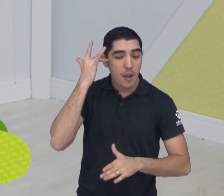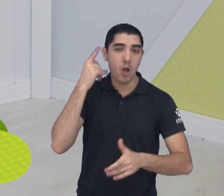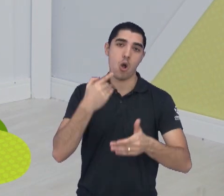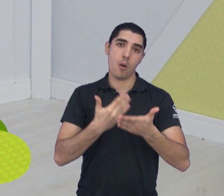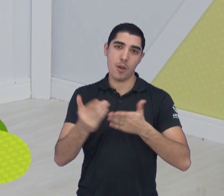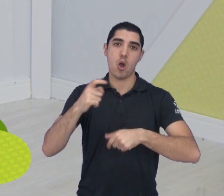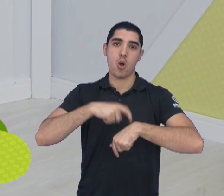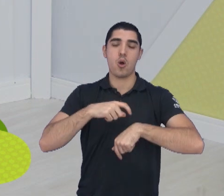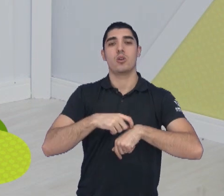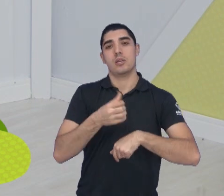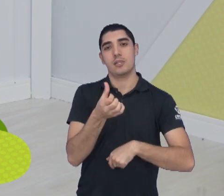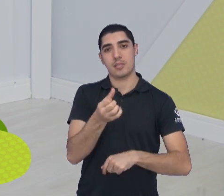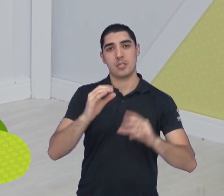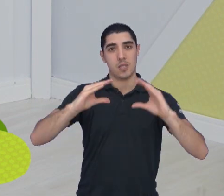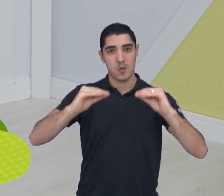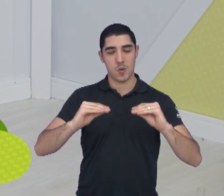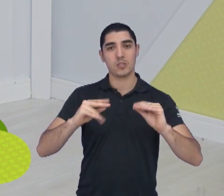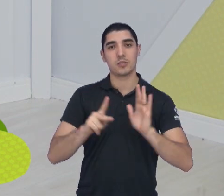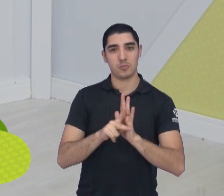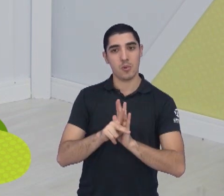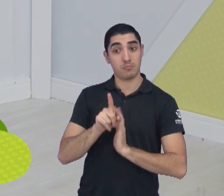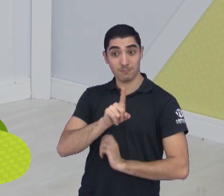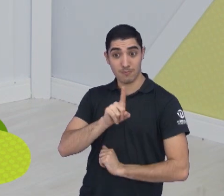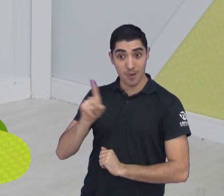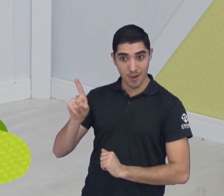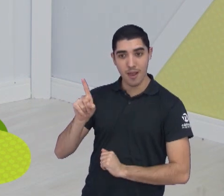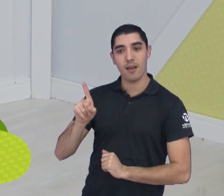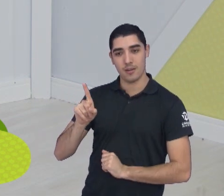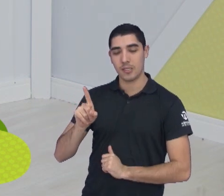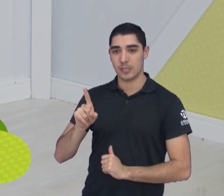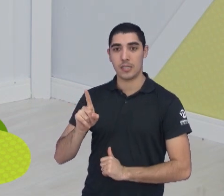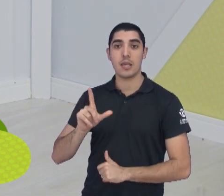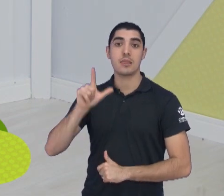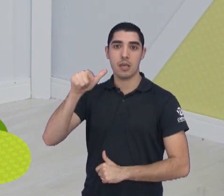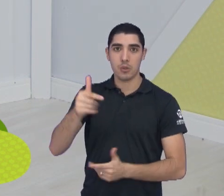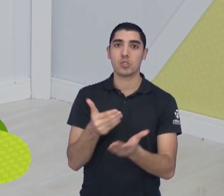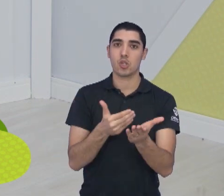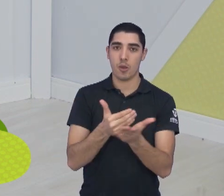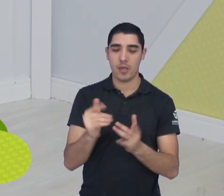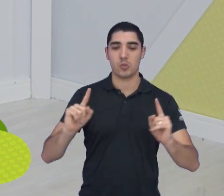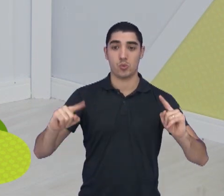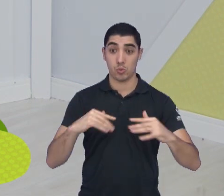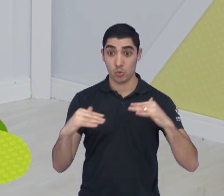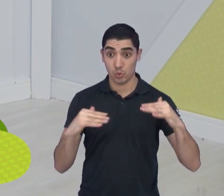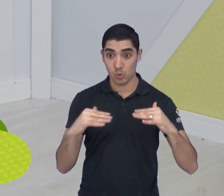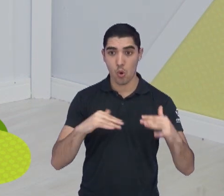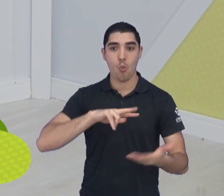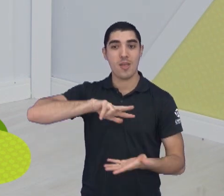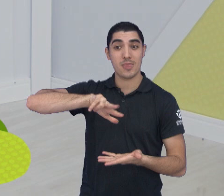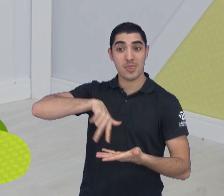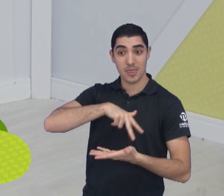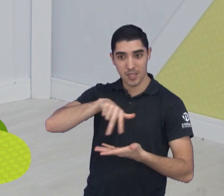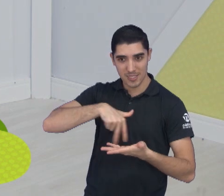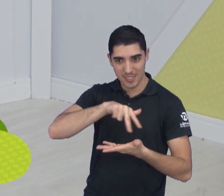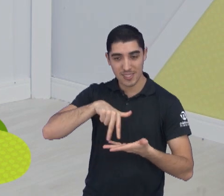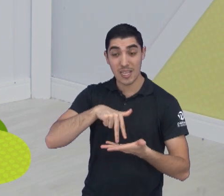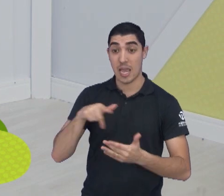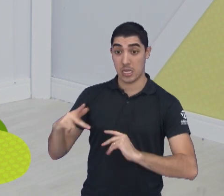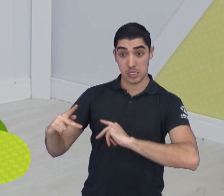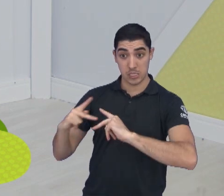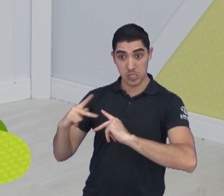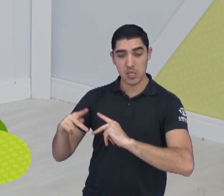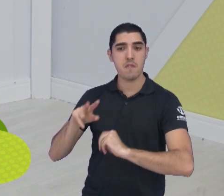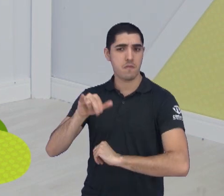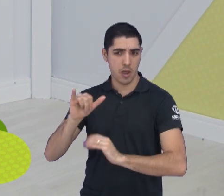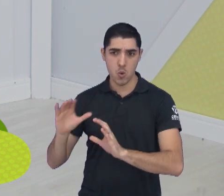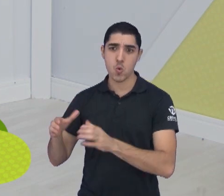horas, na Associação Atlética Ferroviária. E em seguida acontecerá a disputa da modalidade coreografia, da qual São José participará